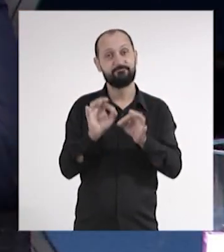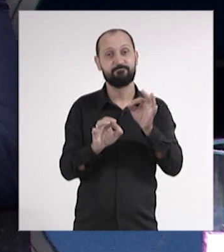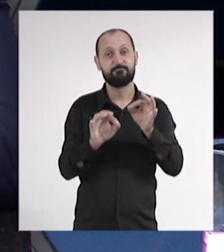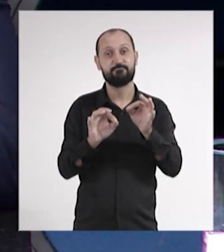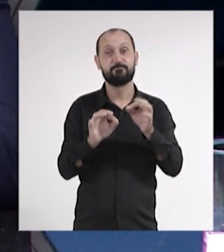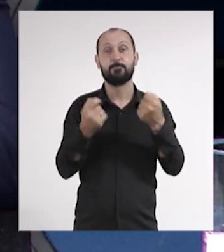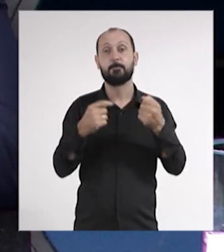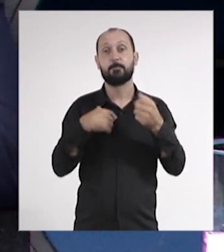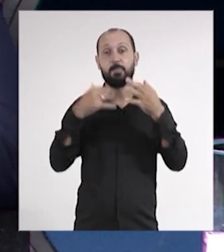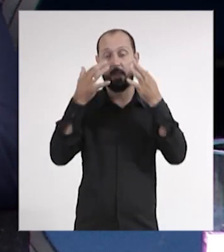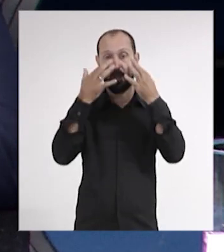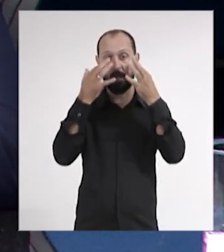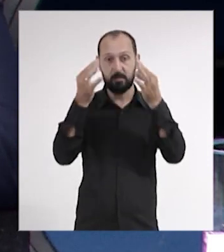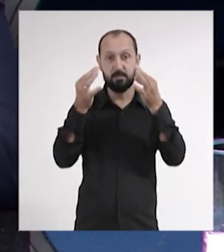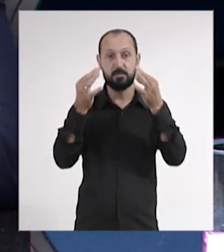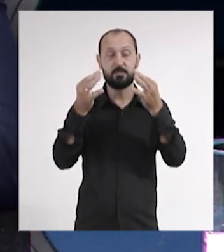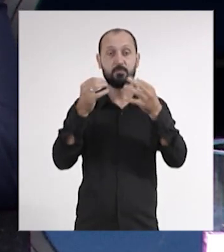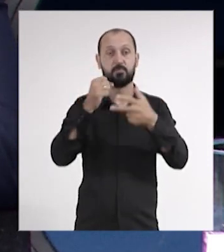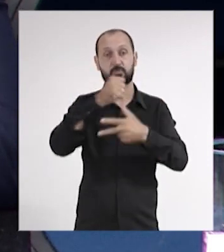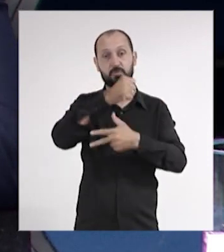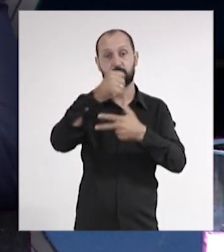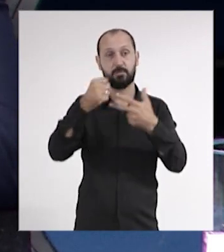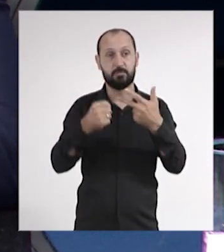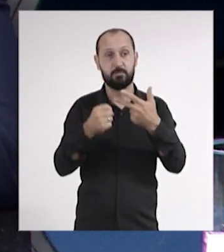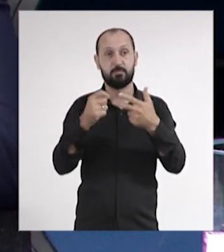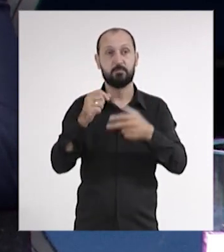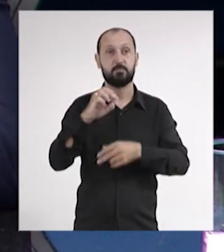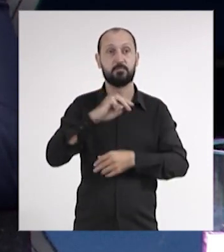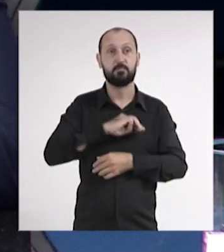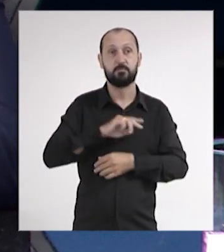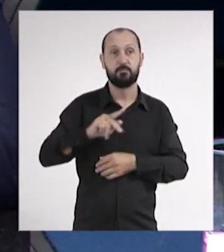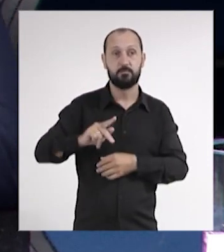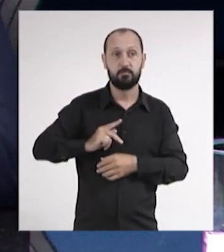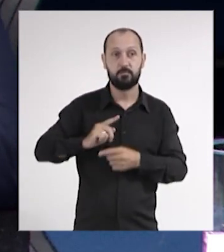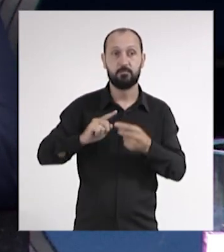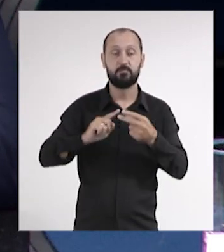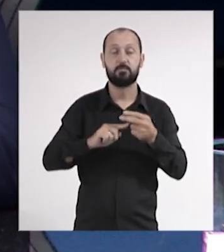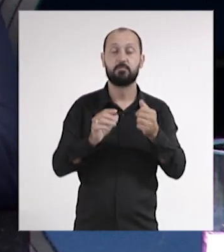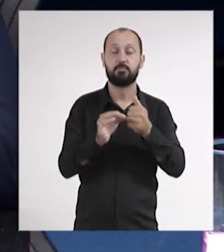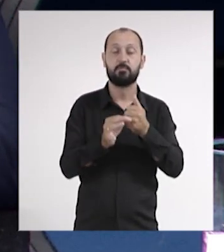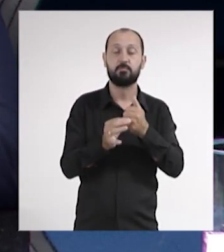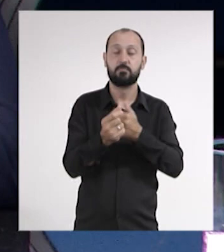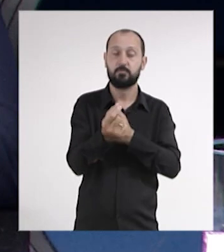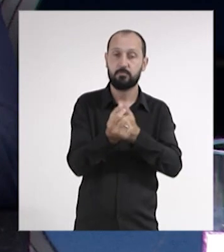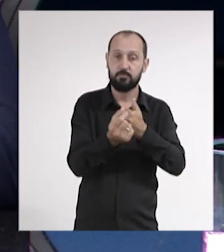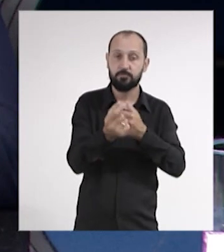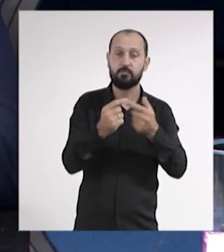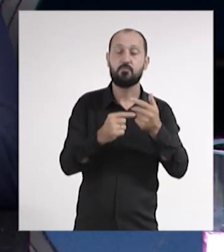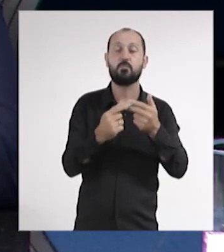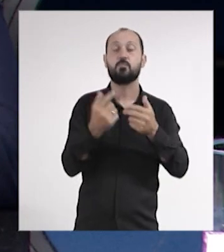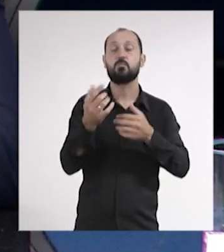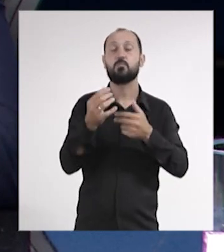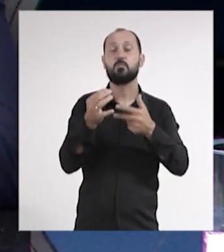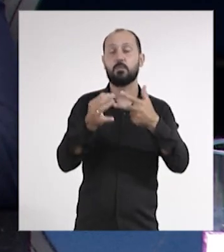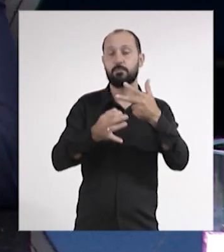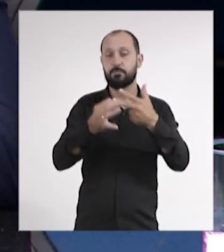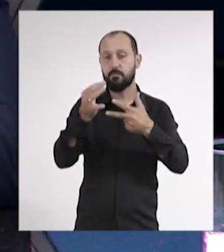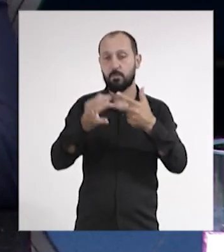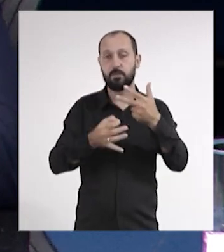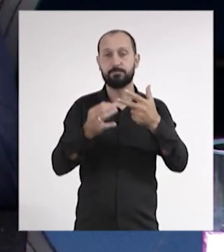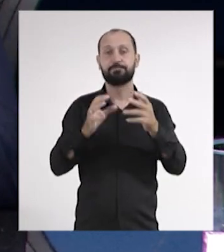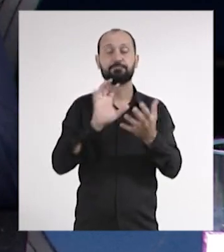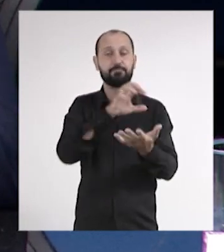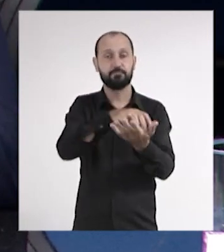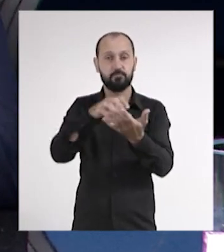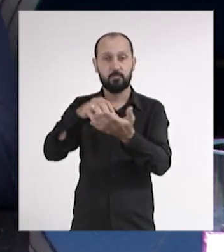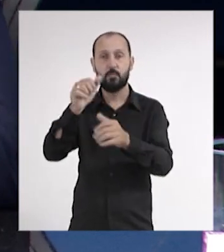merece a atenção de todos os poderes, do Ministério Público, Tribunal de Contas, Poder Judiciário, agências reguladoras, todos